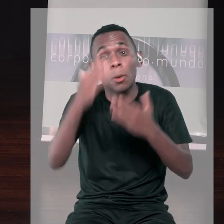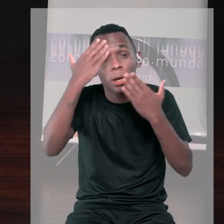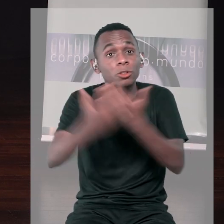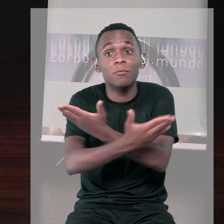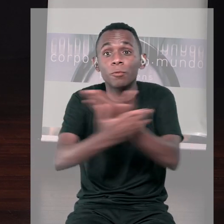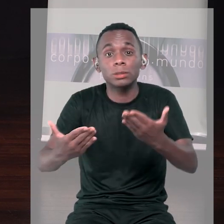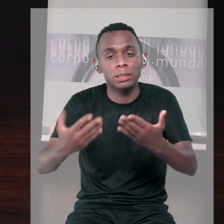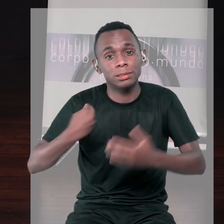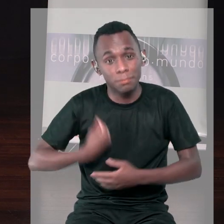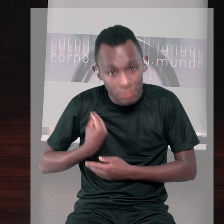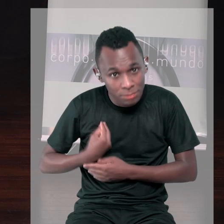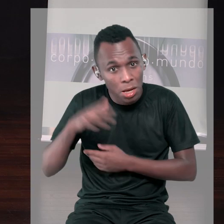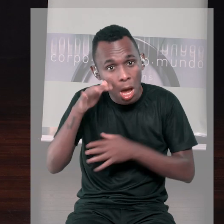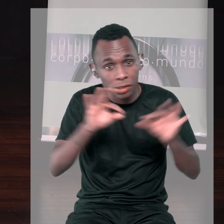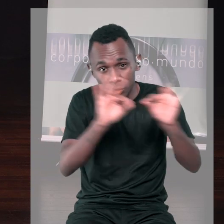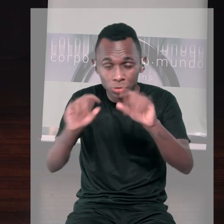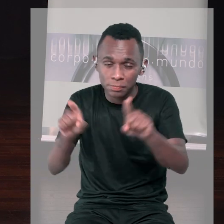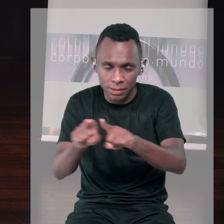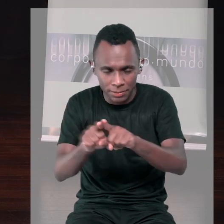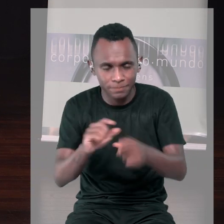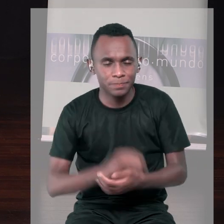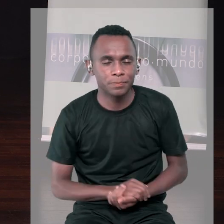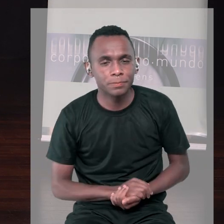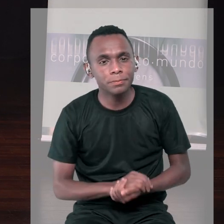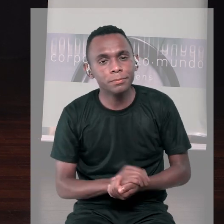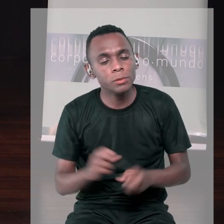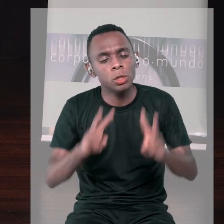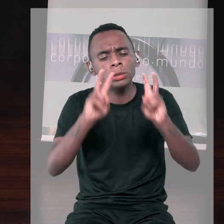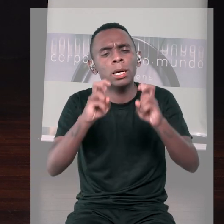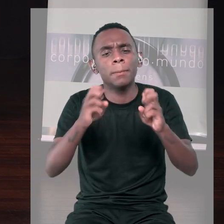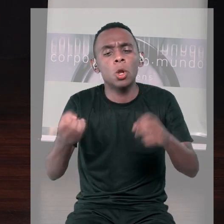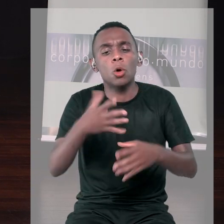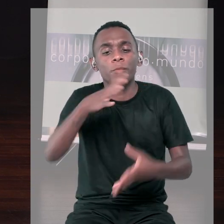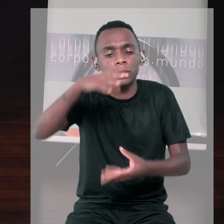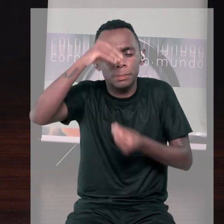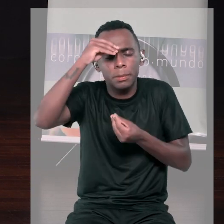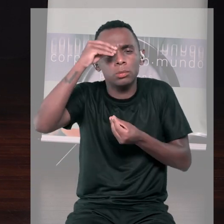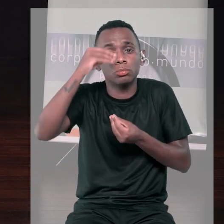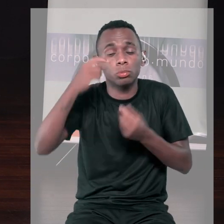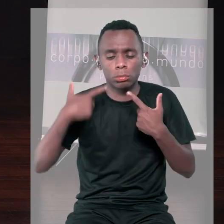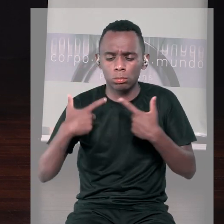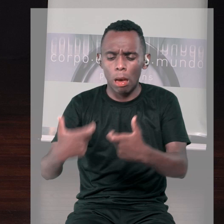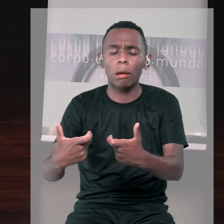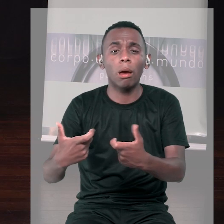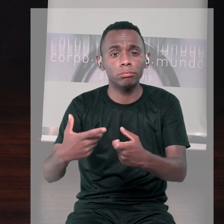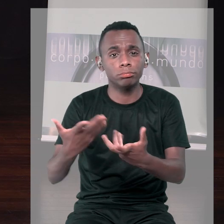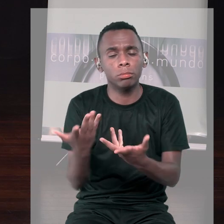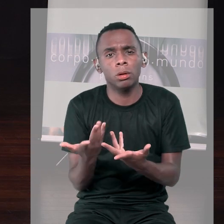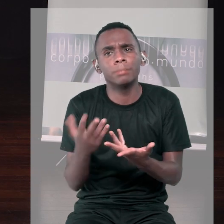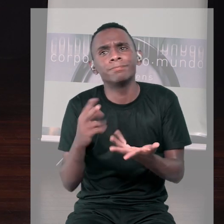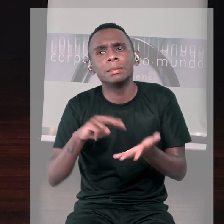aqui essa noite. Bom, esse tema, o novo espírito da guerra, ele, em certo sentido,